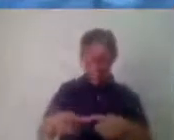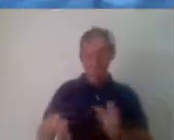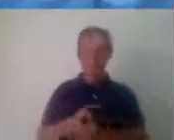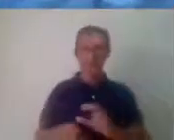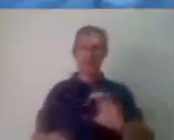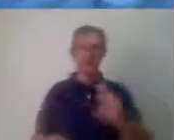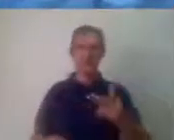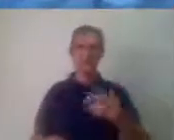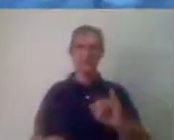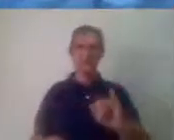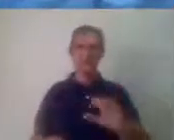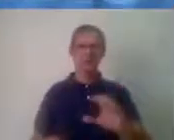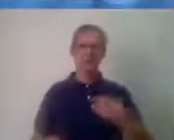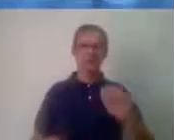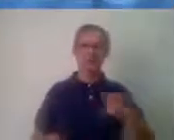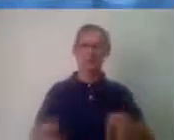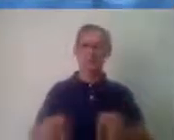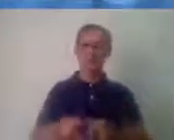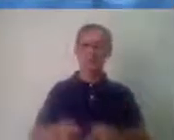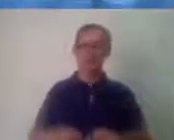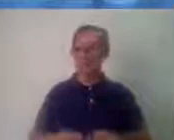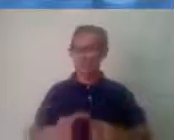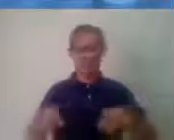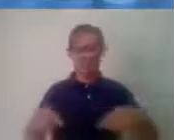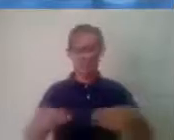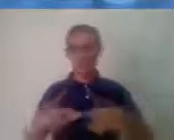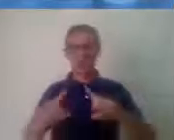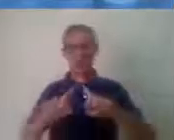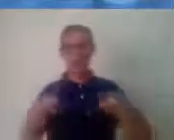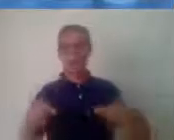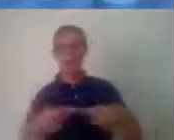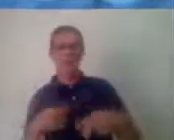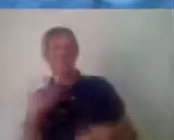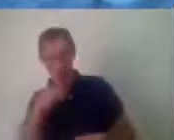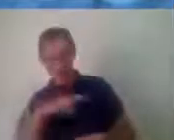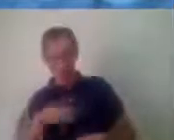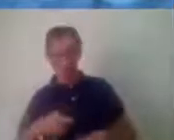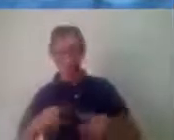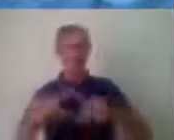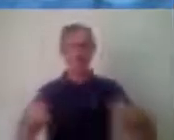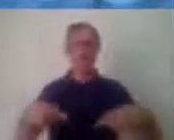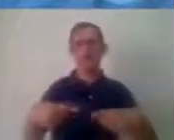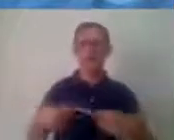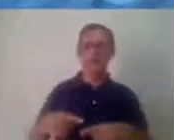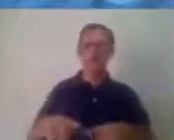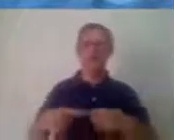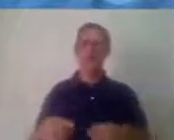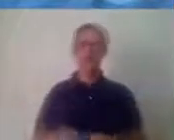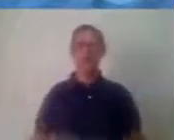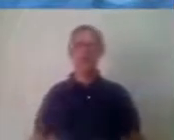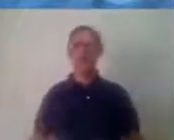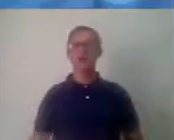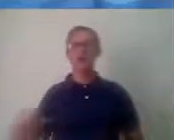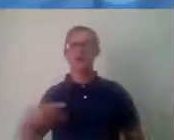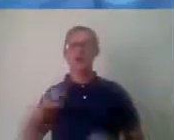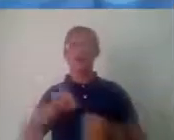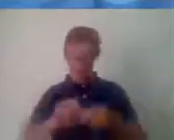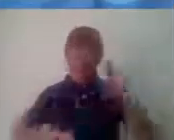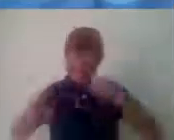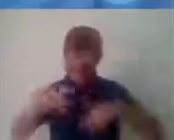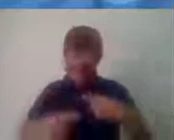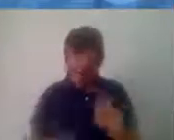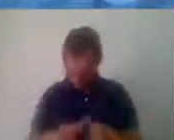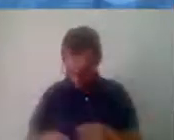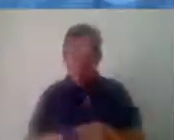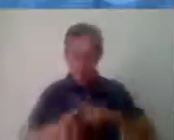chicana. E aí, você não tem uma região retangular bonitinha, né? A gente tem uma região mais geral. Então, a gente tem que fazer a análise. Qual